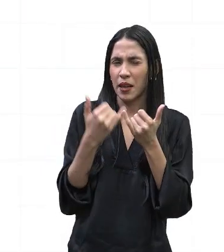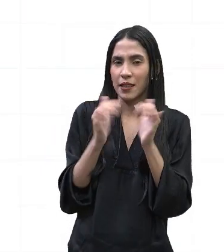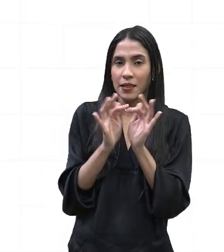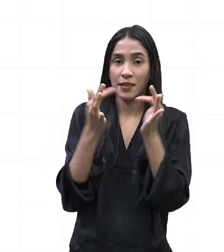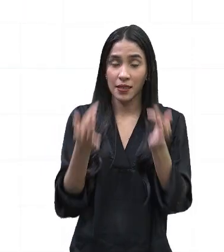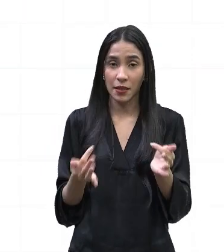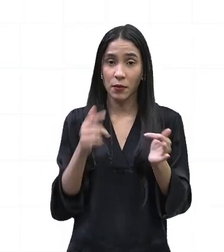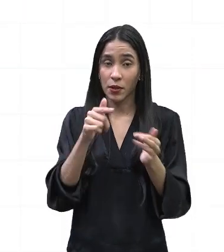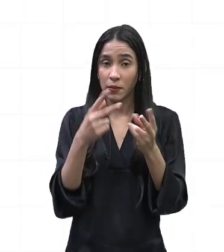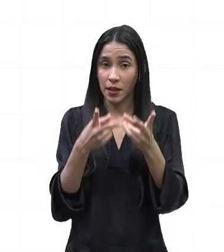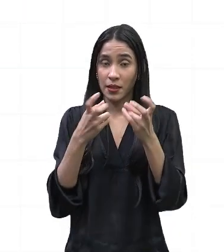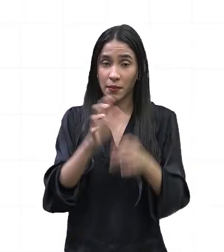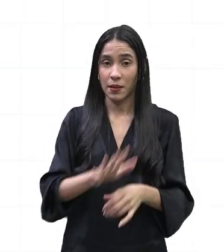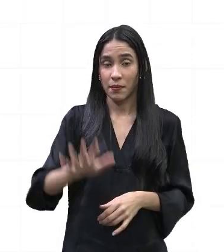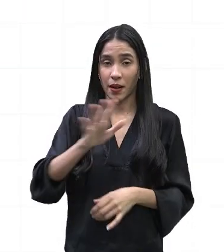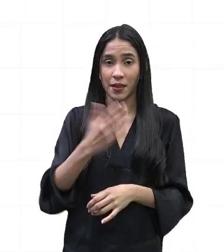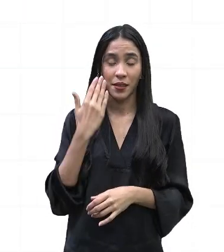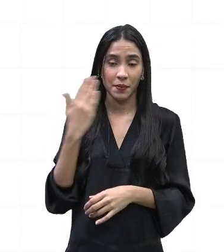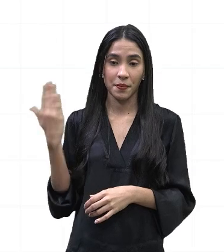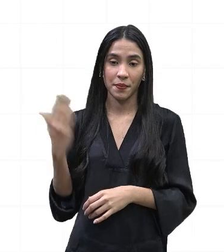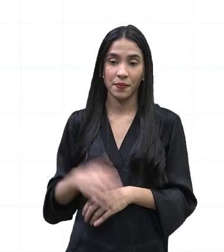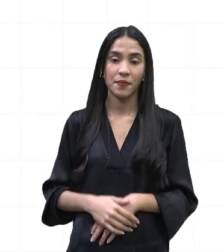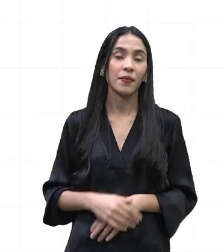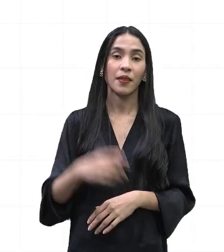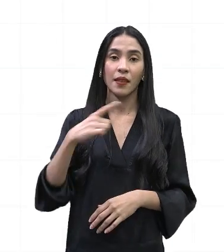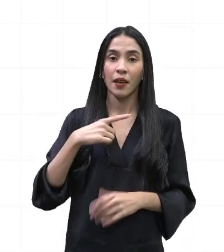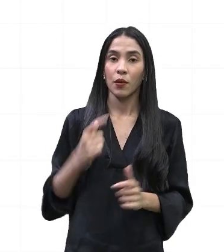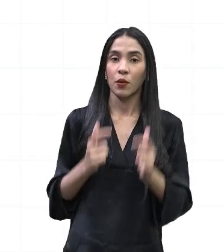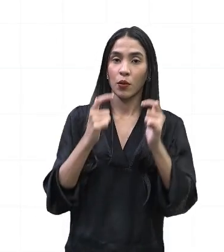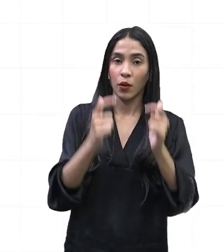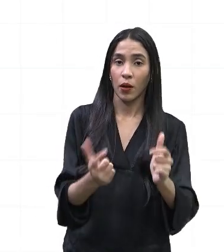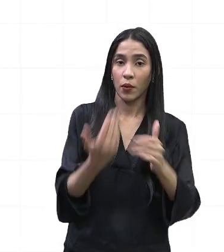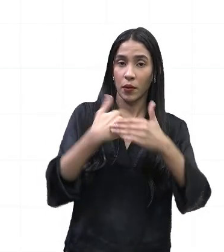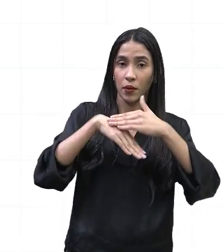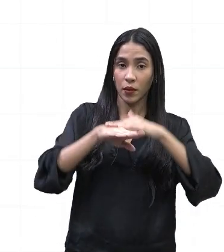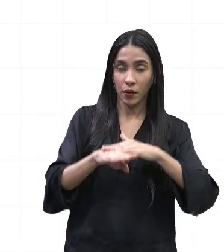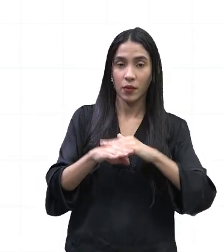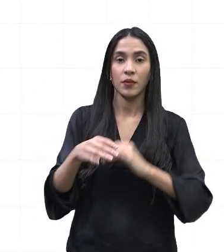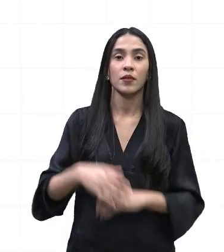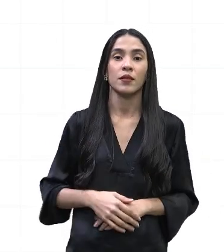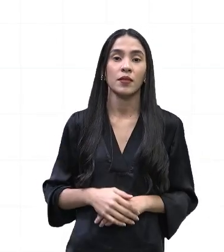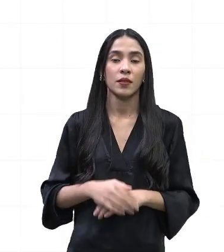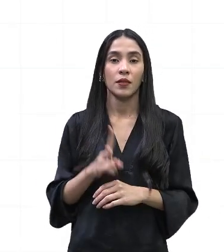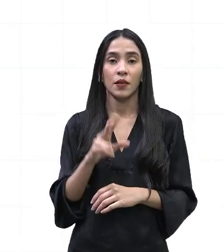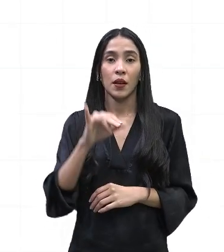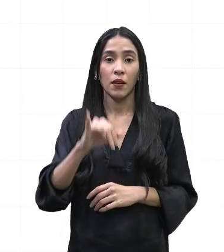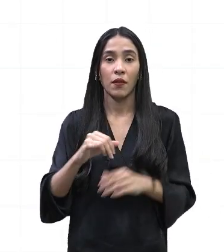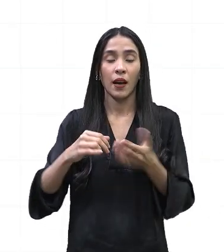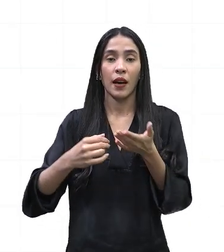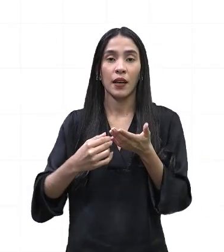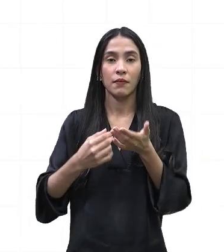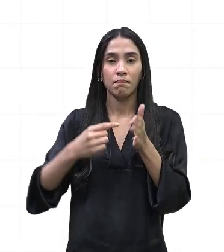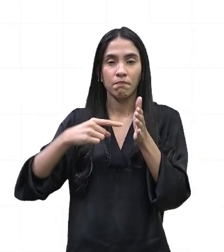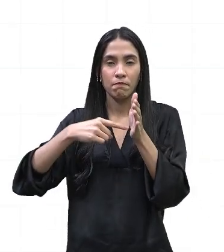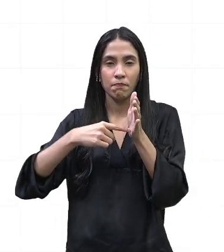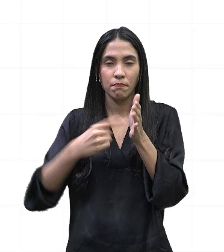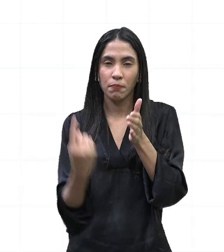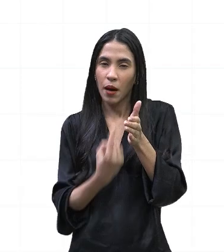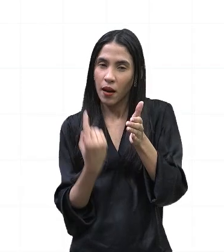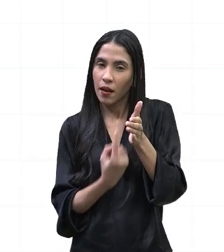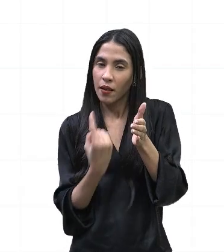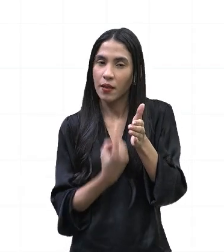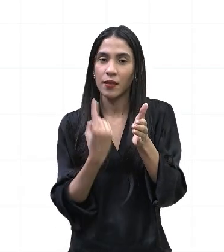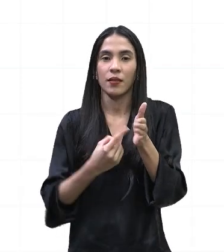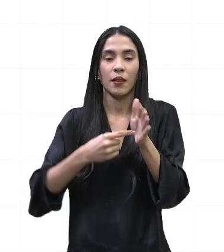como você vê aí na imagem, né, tem um reservatório, esse reservatório vai para a turbina e a partir dali